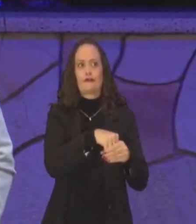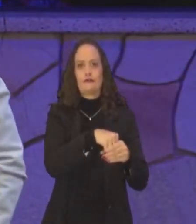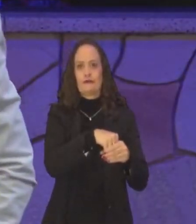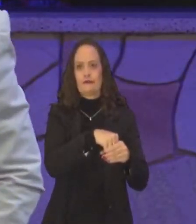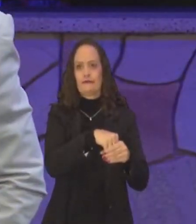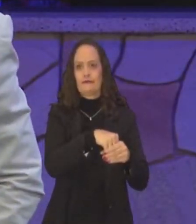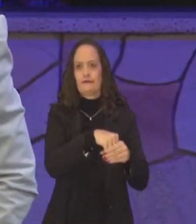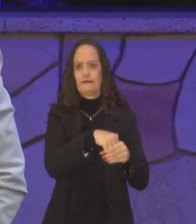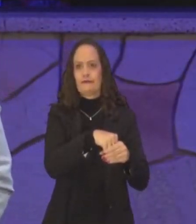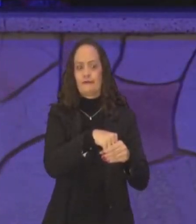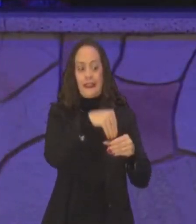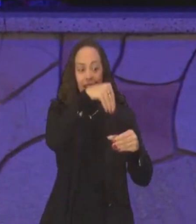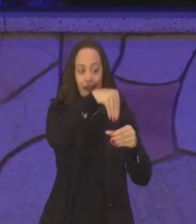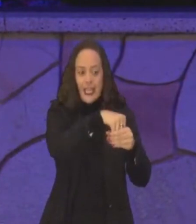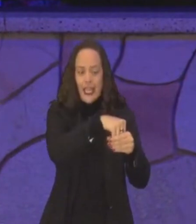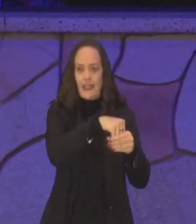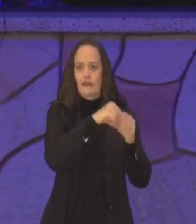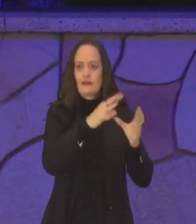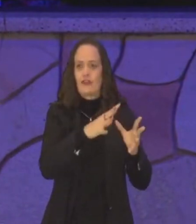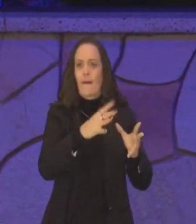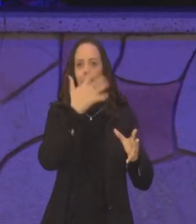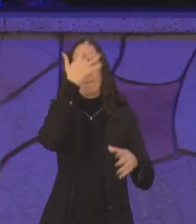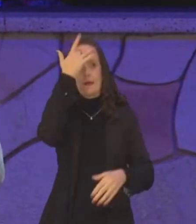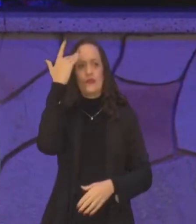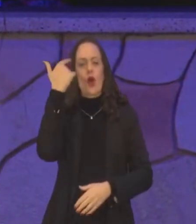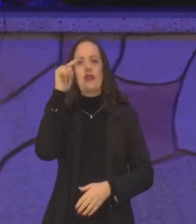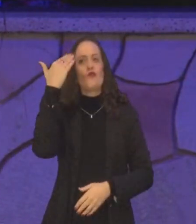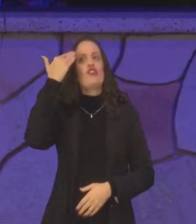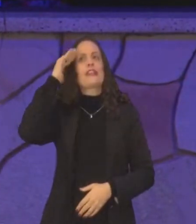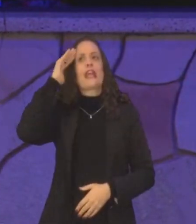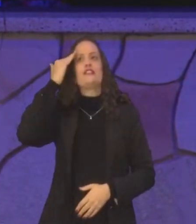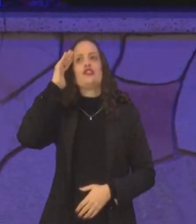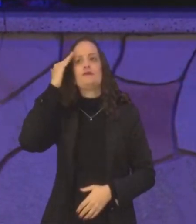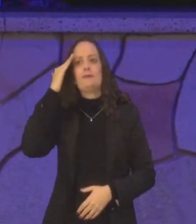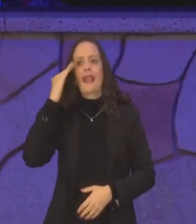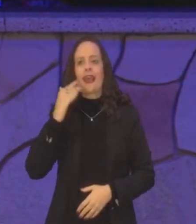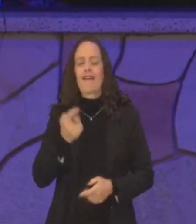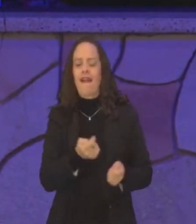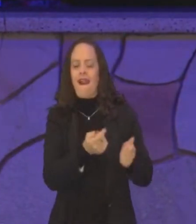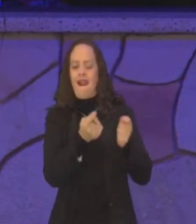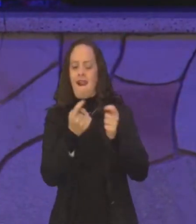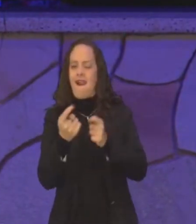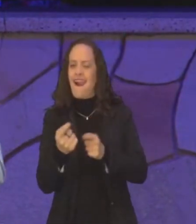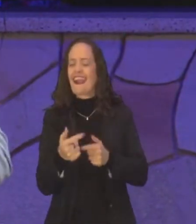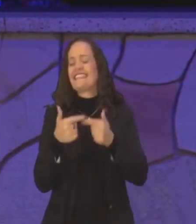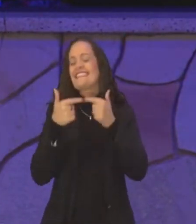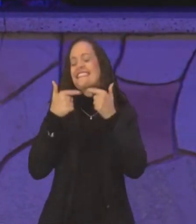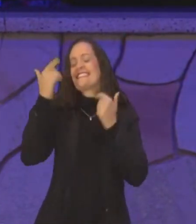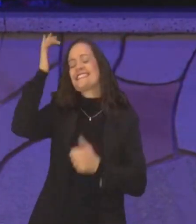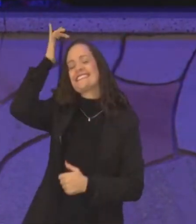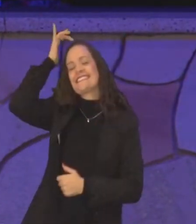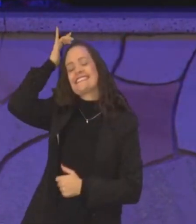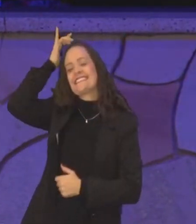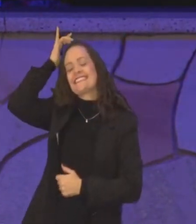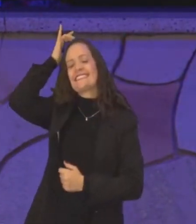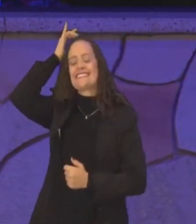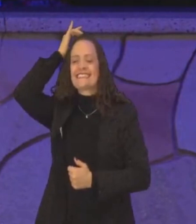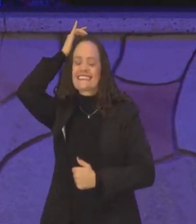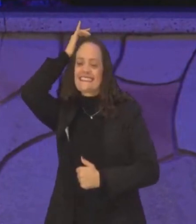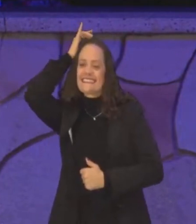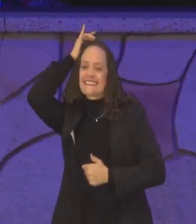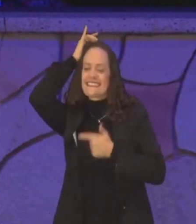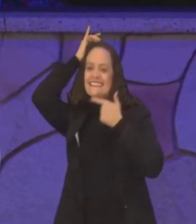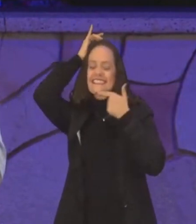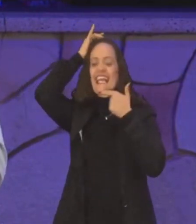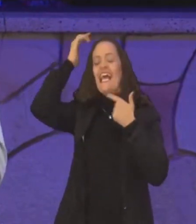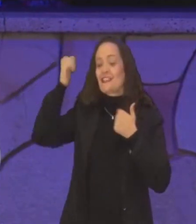sua comunidade, pessoas dissimuladas que enganavam com suas palavras, com seus sorrisos, aparentemente pessoas com